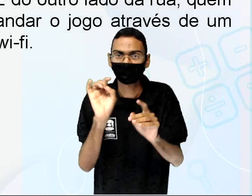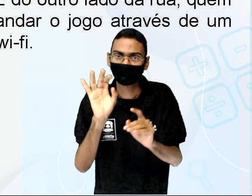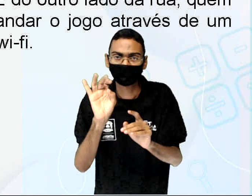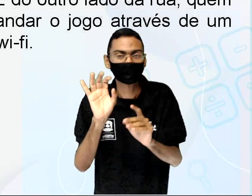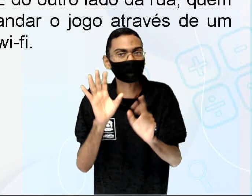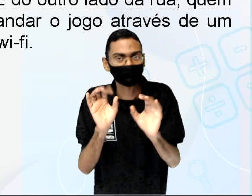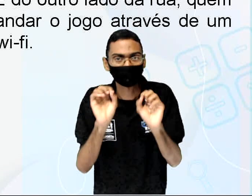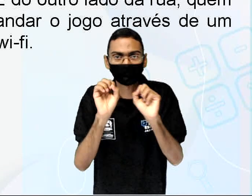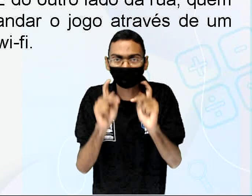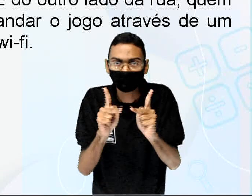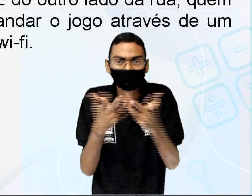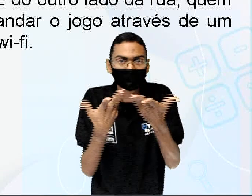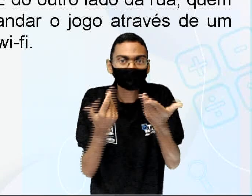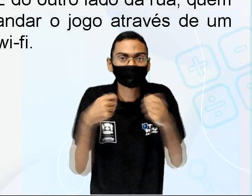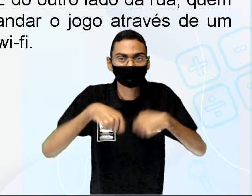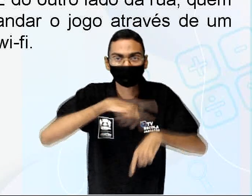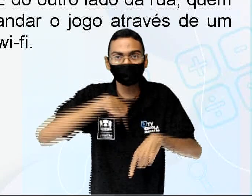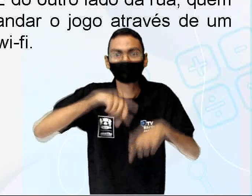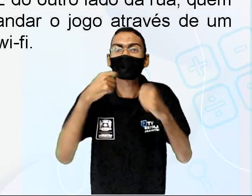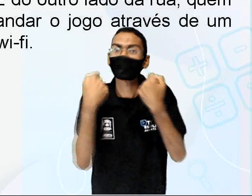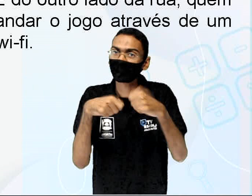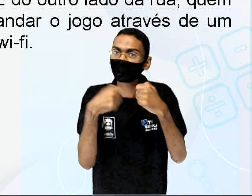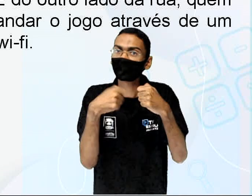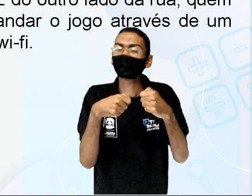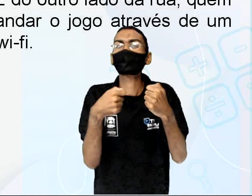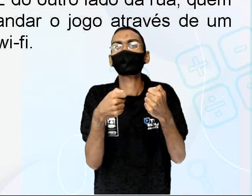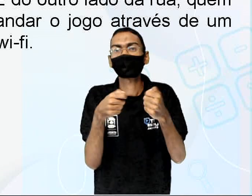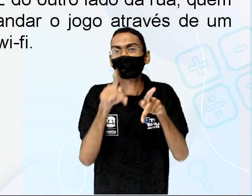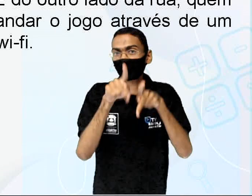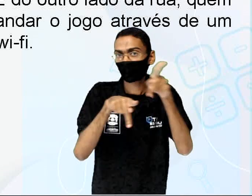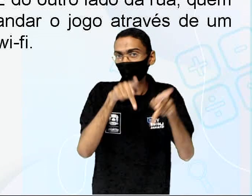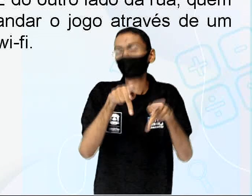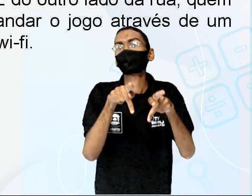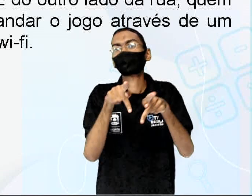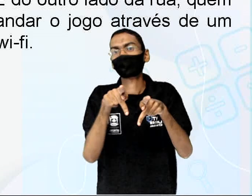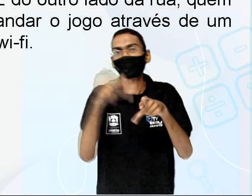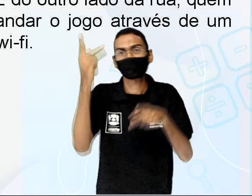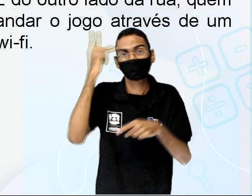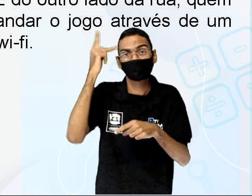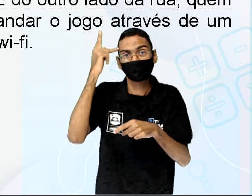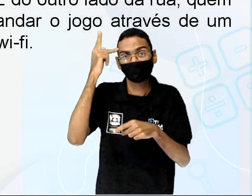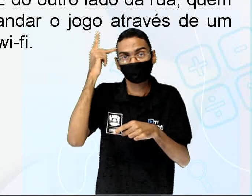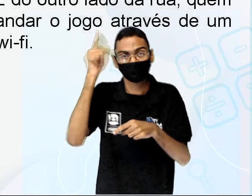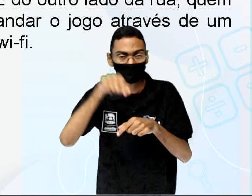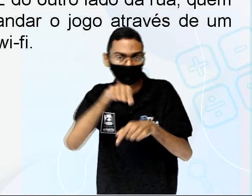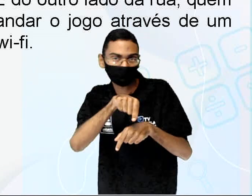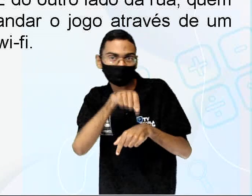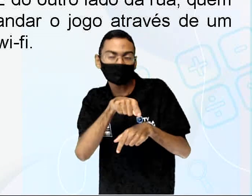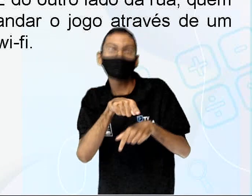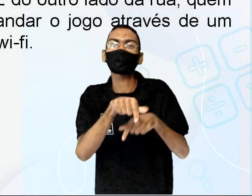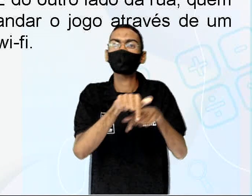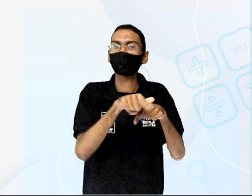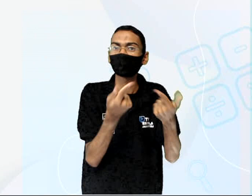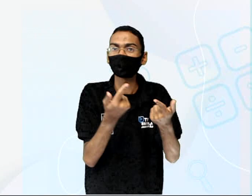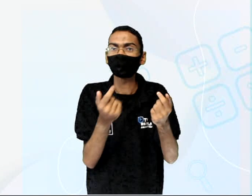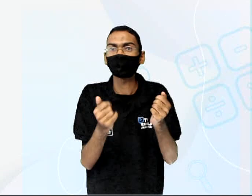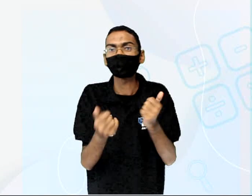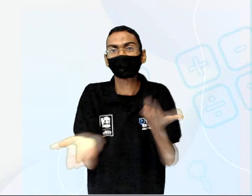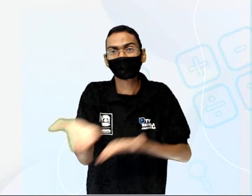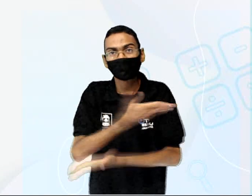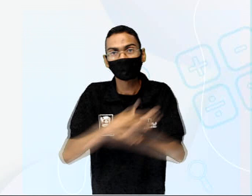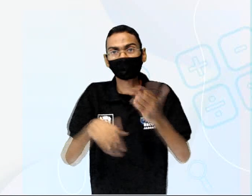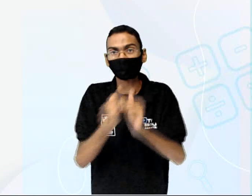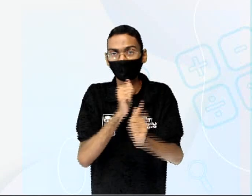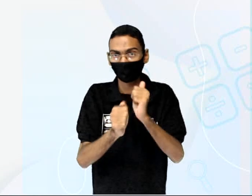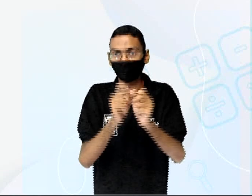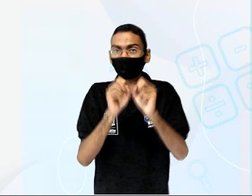A gente vai precisar do visitante, do transeunte ali da Avenida Paulista, que vai interagir com o jogo.